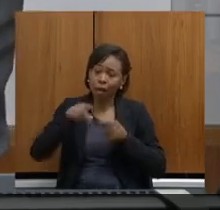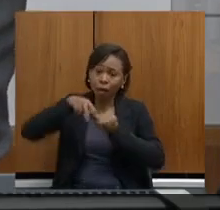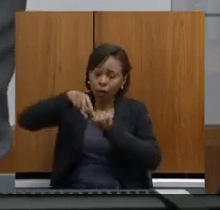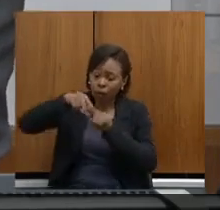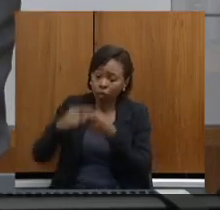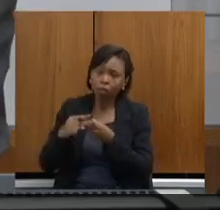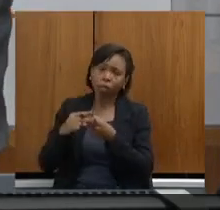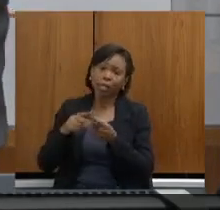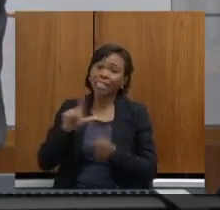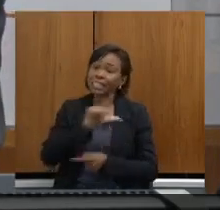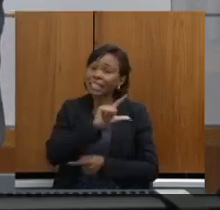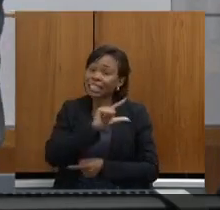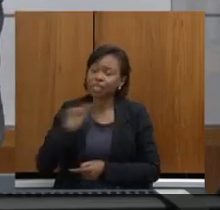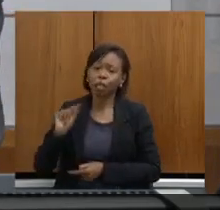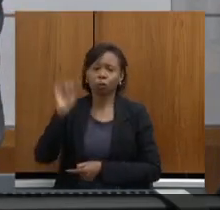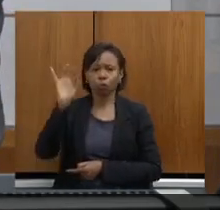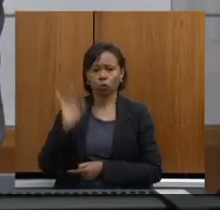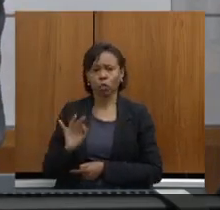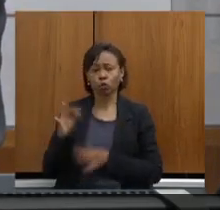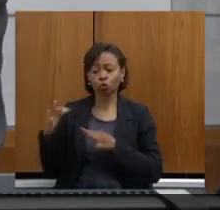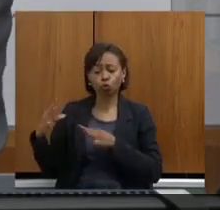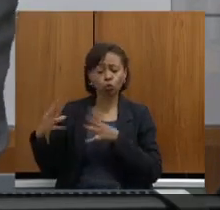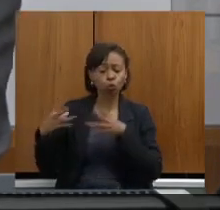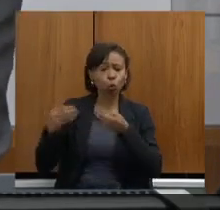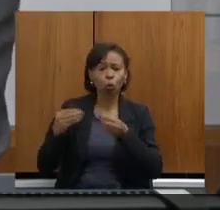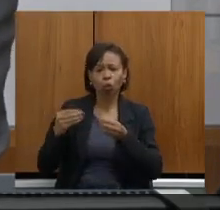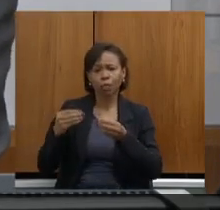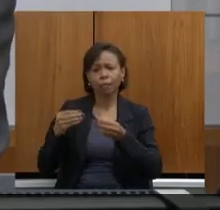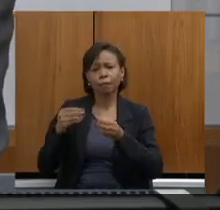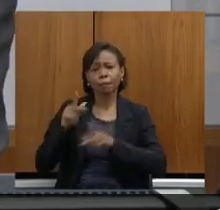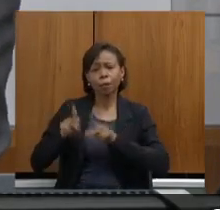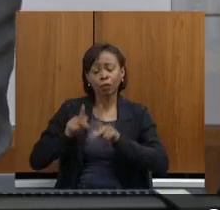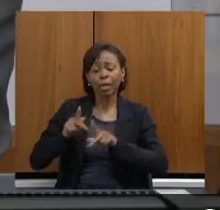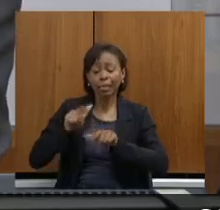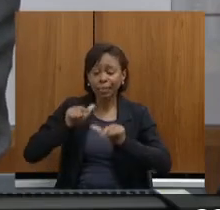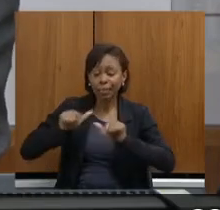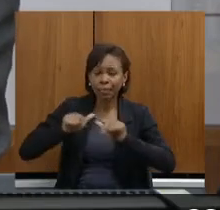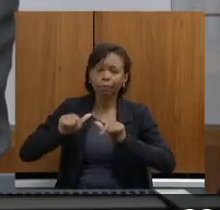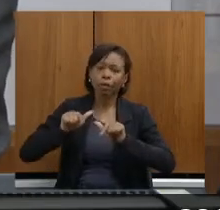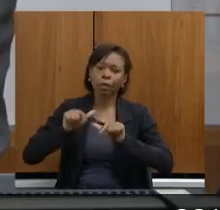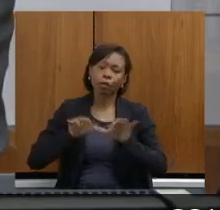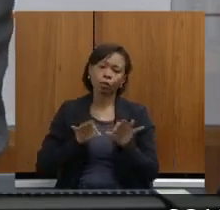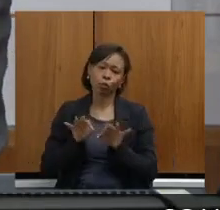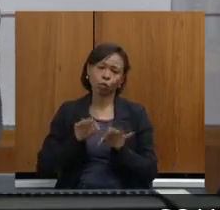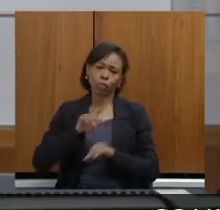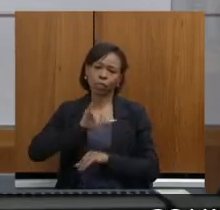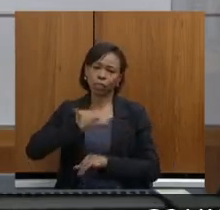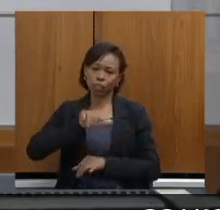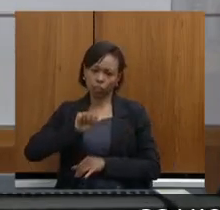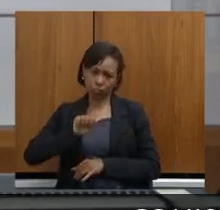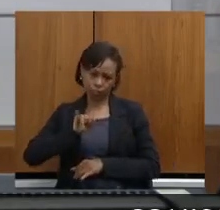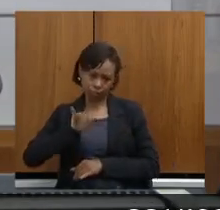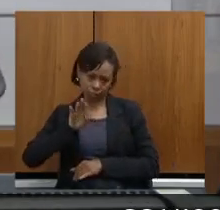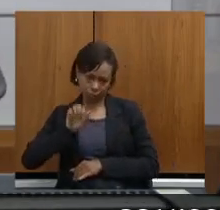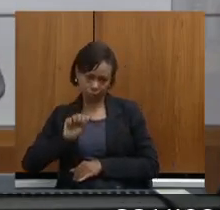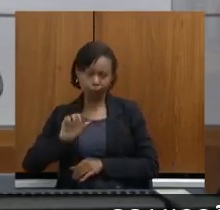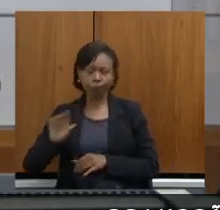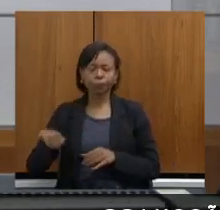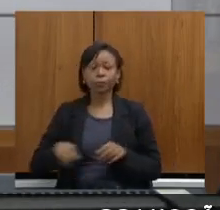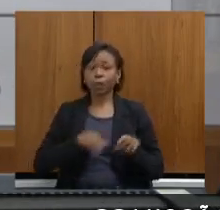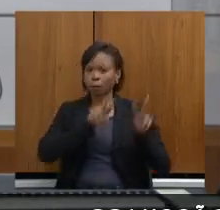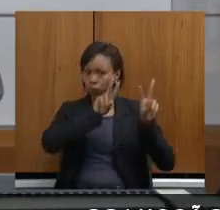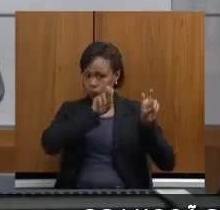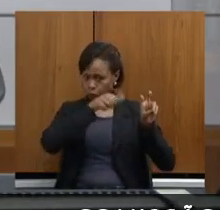de 100 porcento do da turma que tá trabalha lá no projeto Jaíba Então essa é o primeiro assunto O Segundo